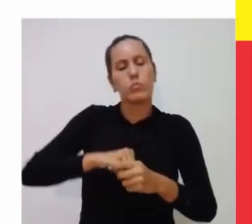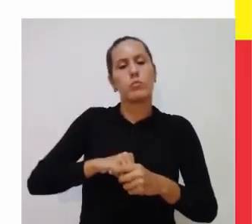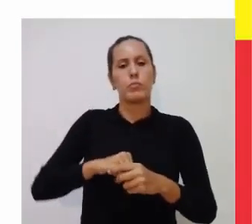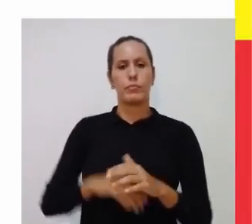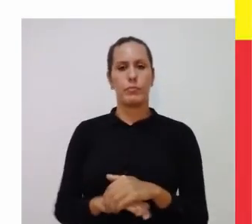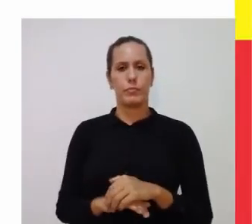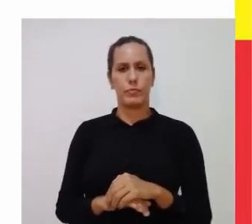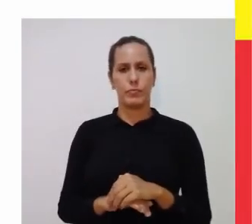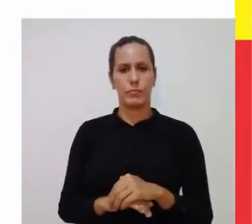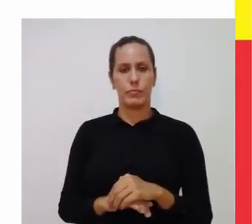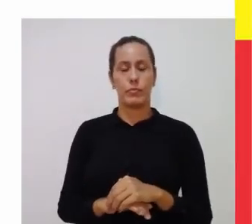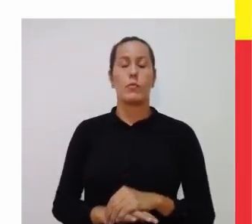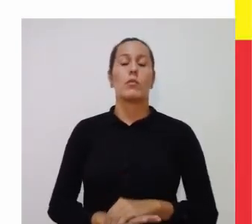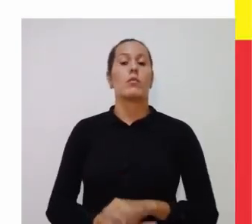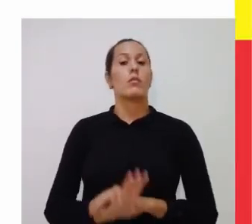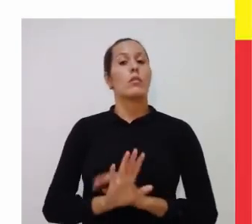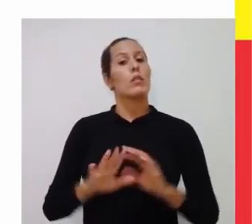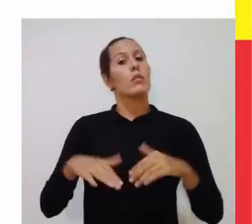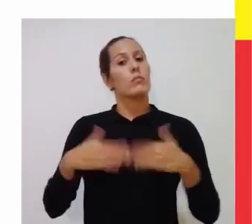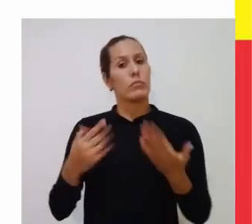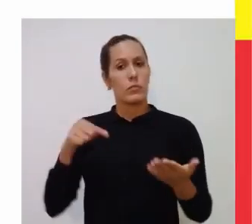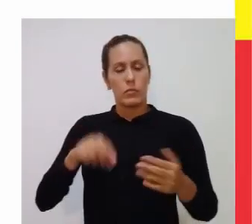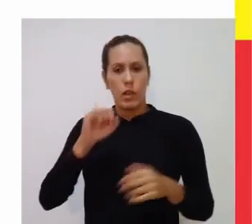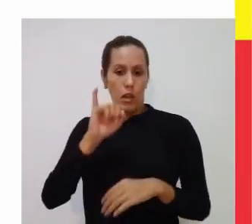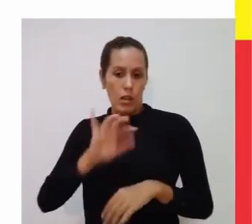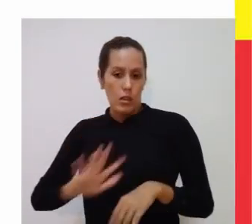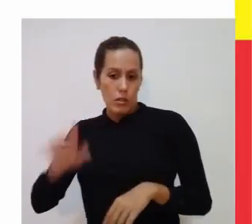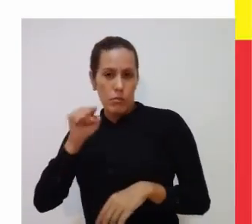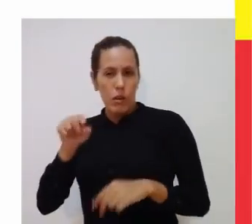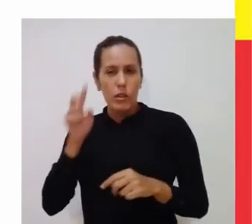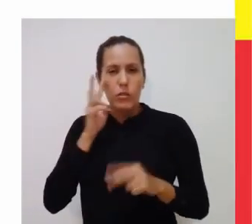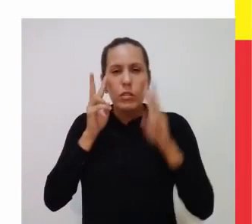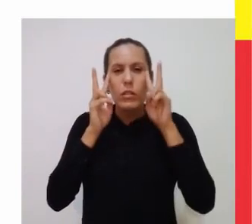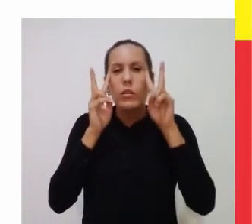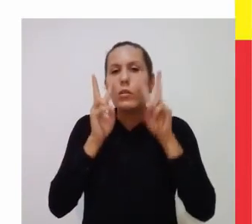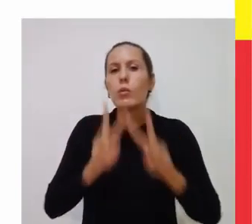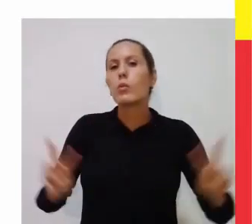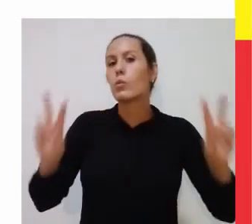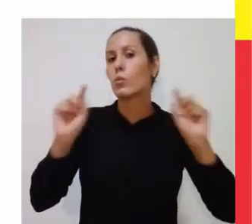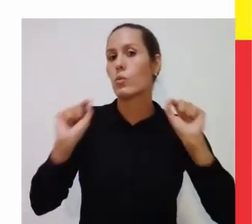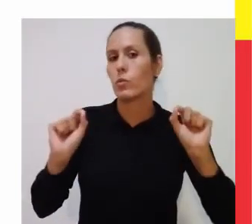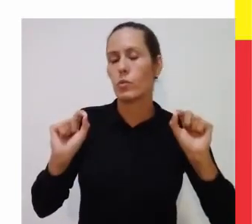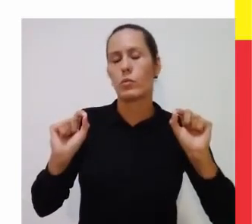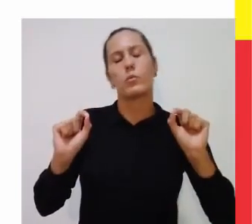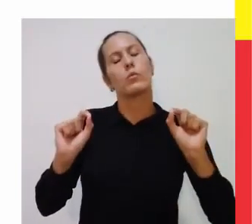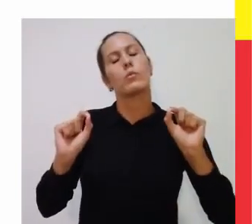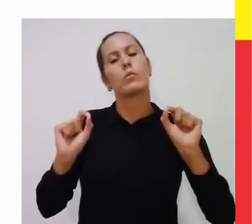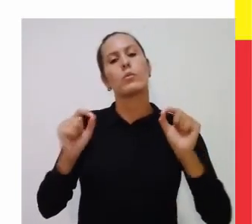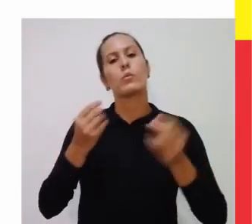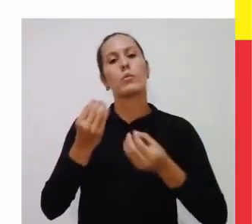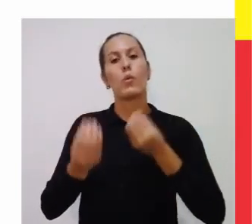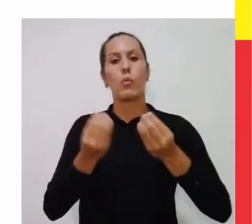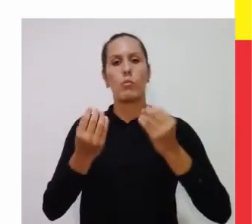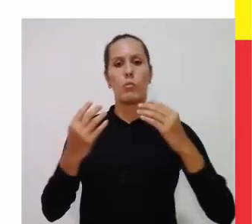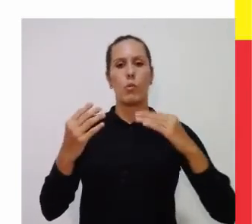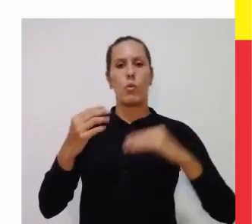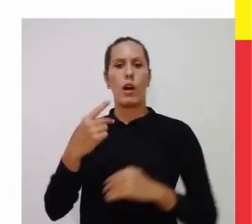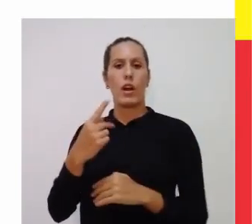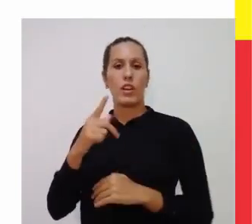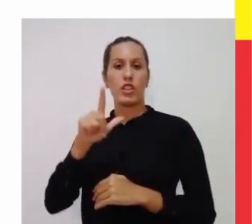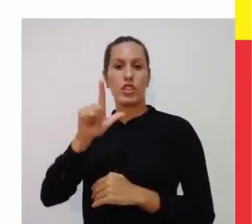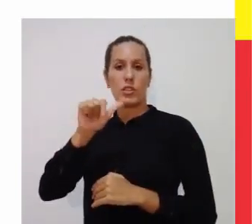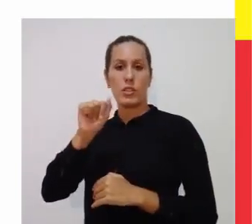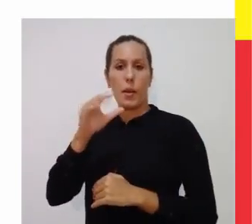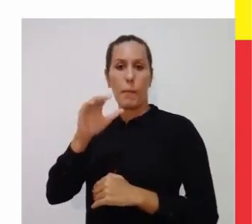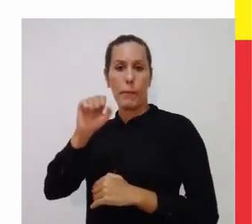continuando. Então, nessa próxima imagem, vocês também conseguem ver, tá? Como é que as placas tectônicas